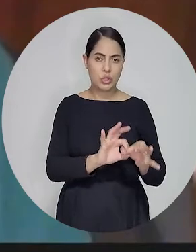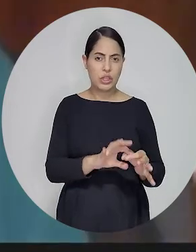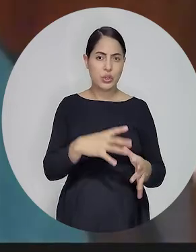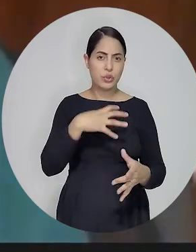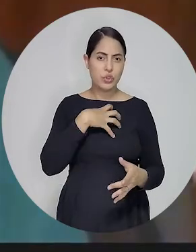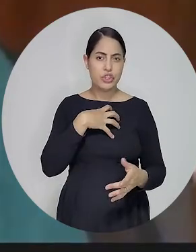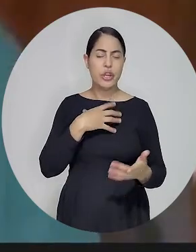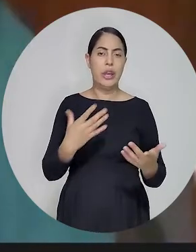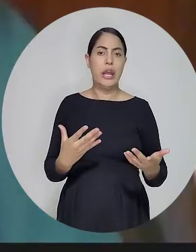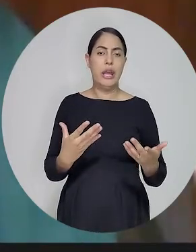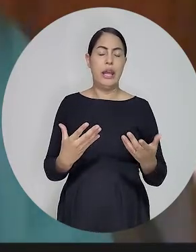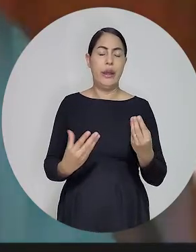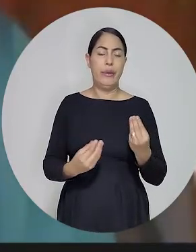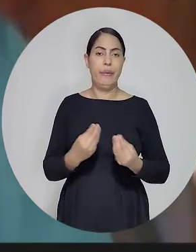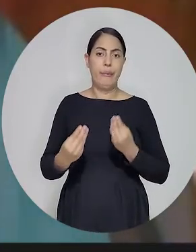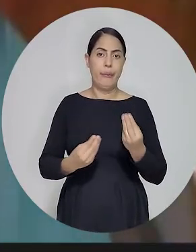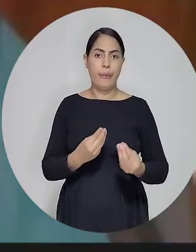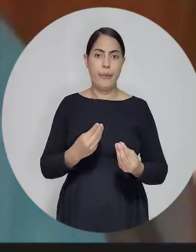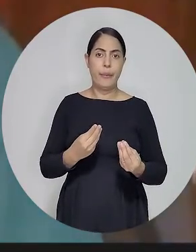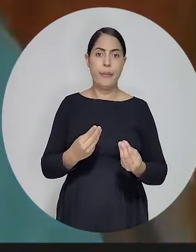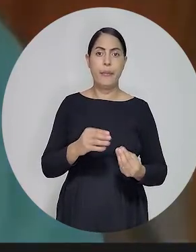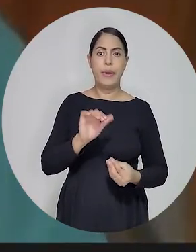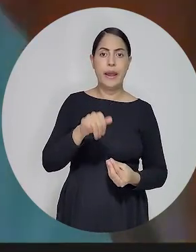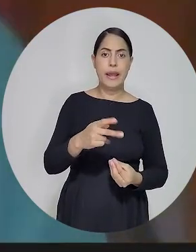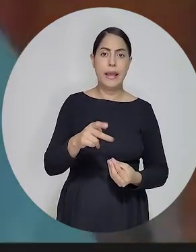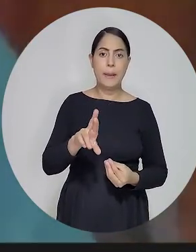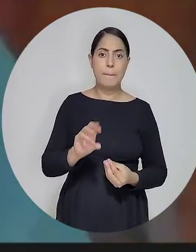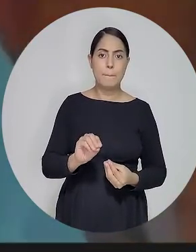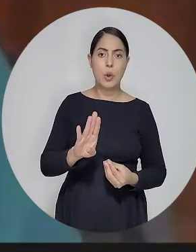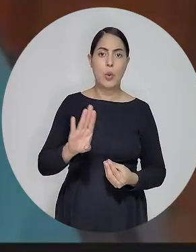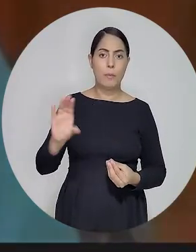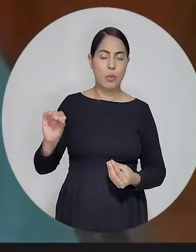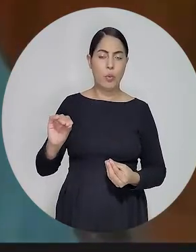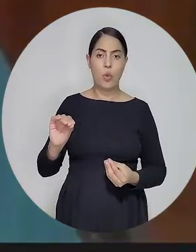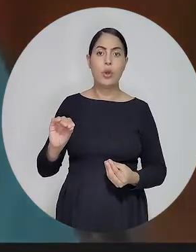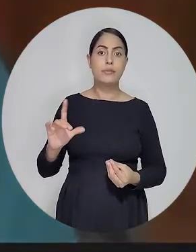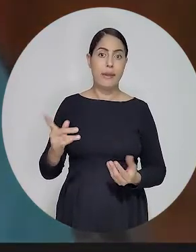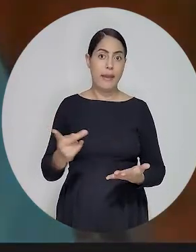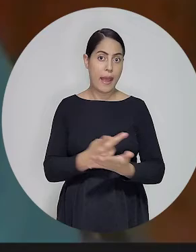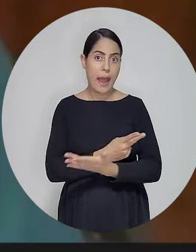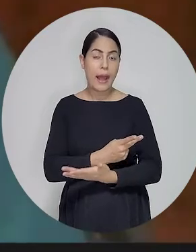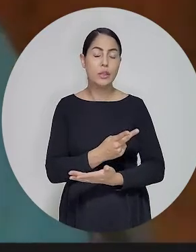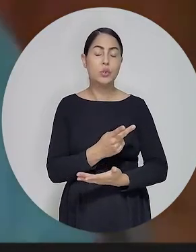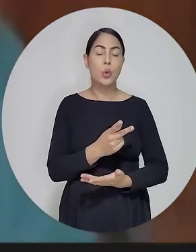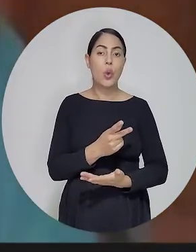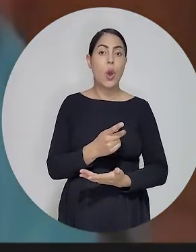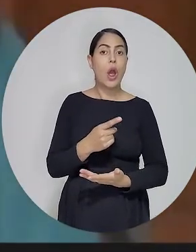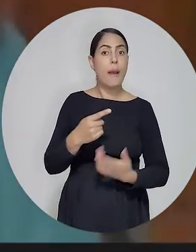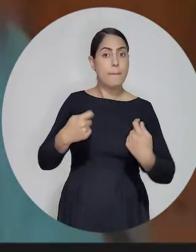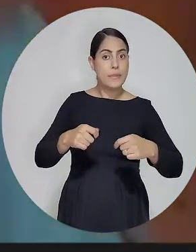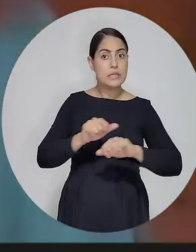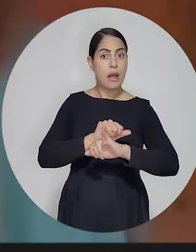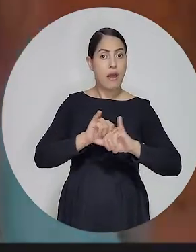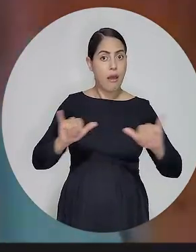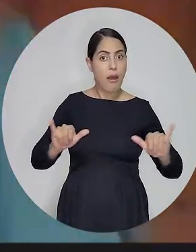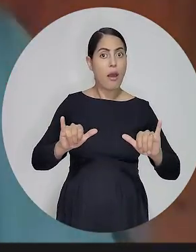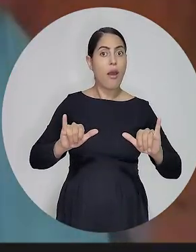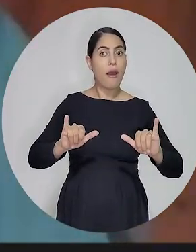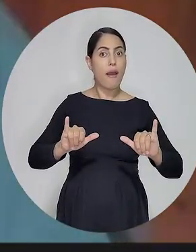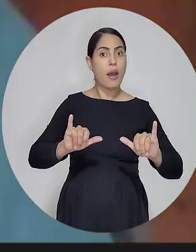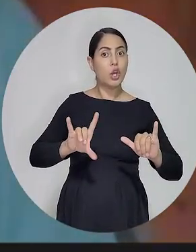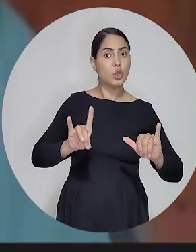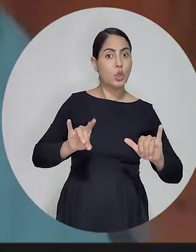ser participar de alguma forma de um ato considerado ímprobo, ele tem que